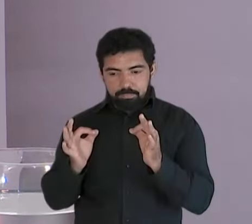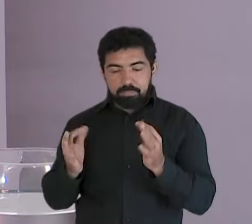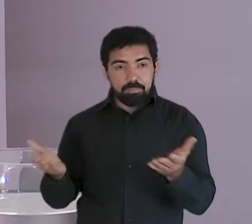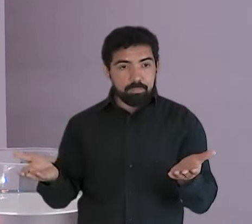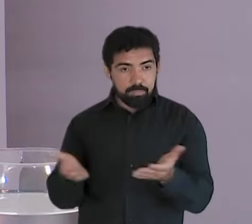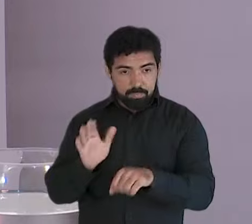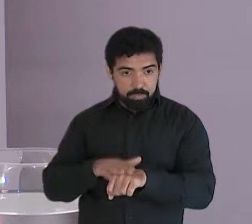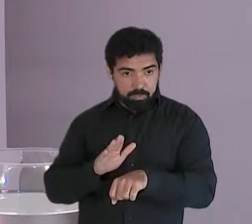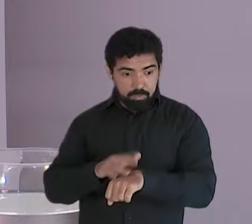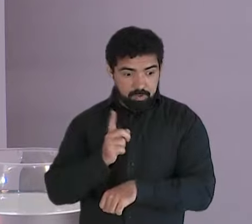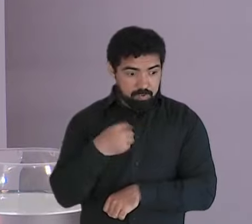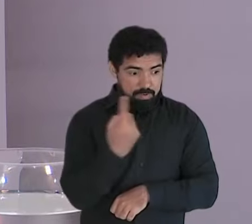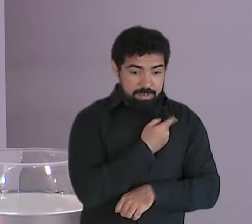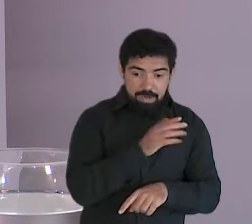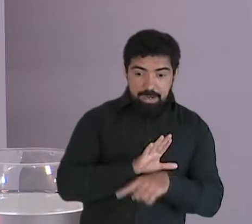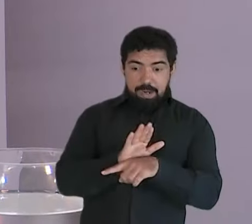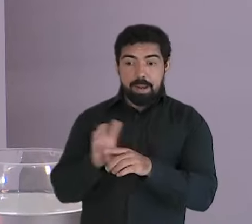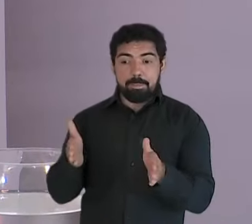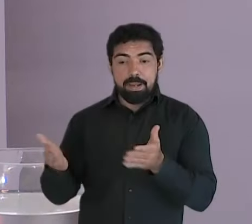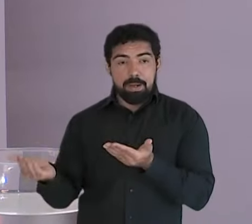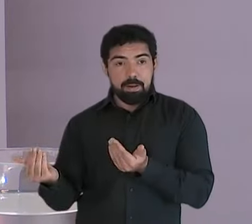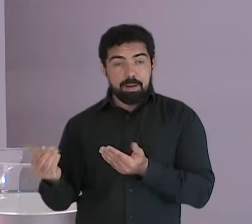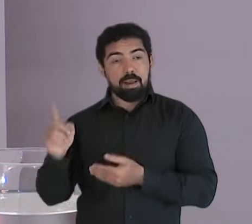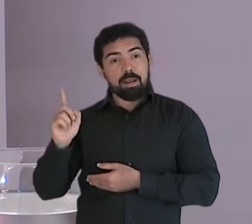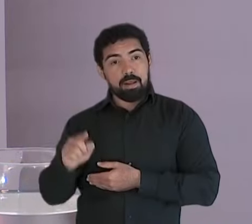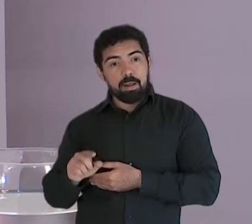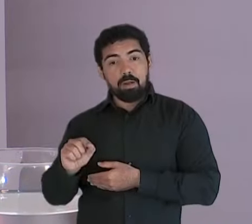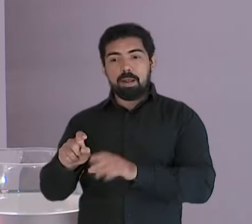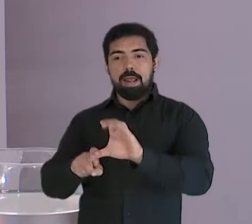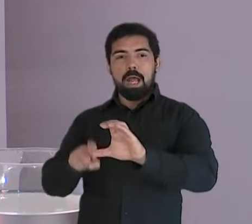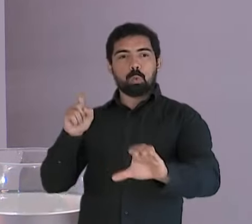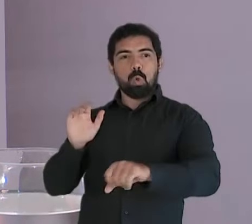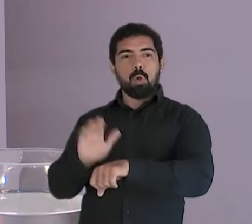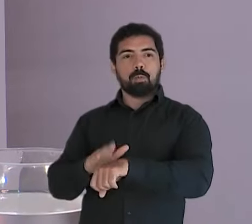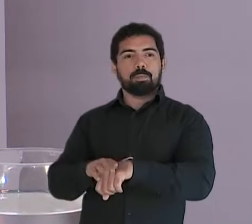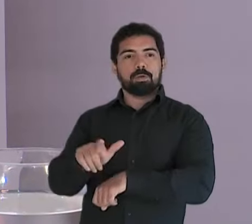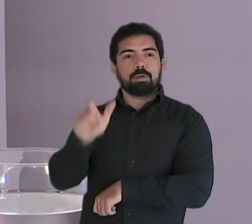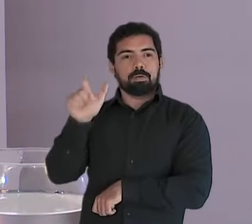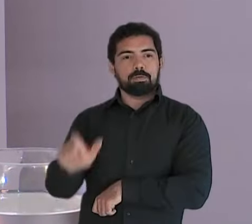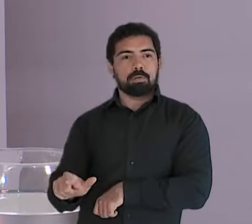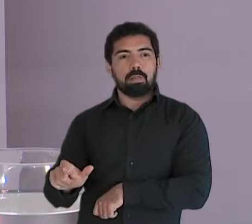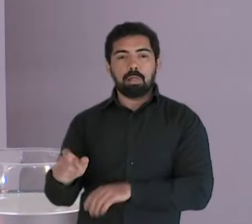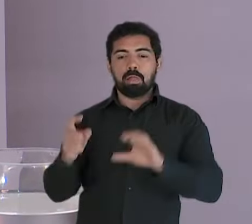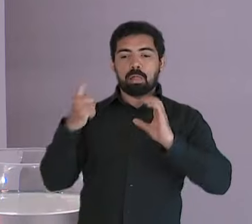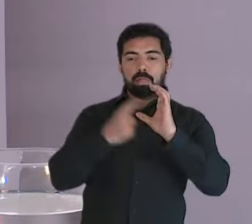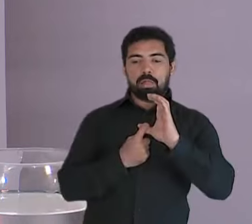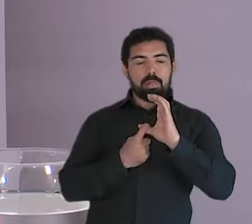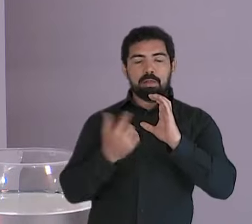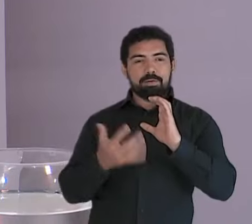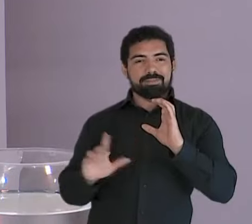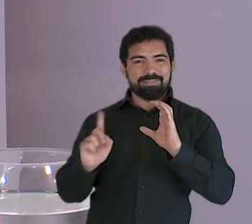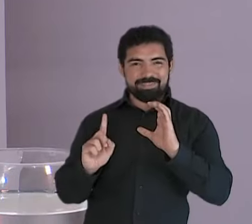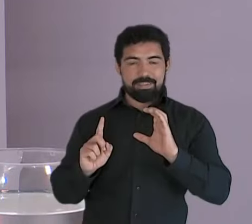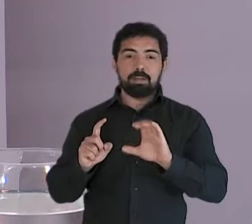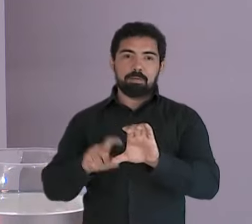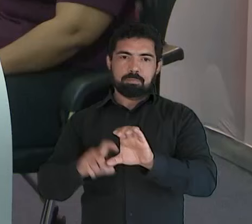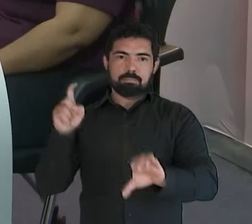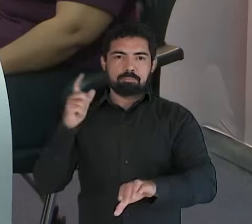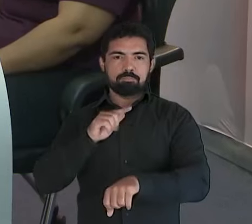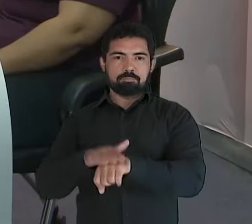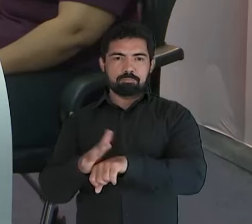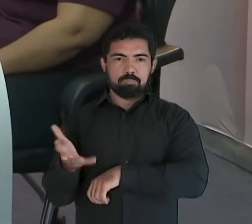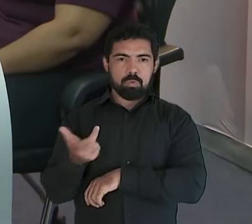Agora, o objetivo durante a adolescência realmente é autonomia. Autonomia e independência. Mostrar a capacidade, né?